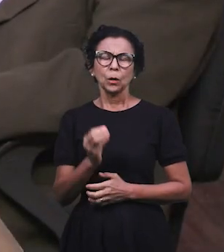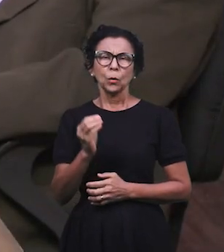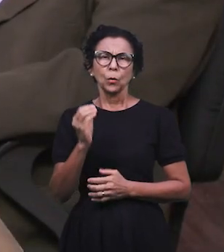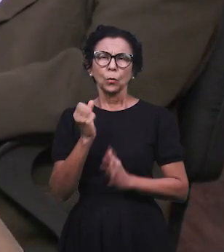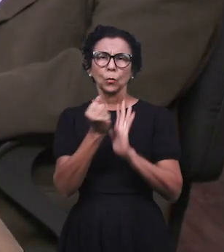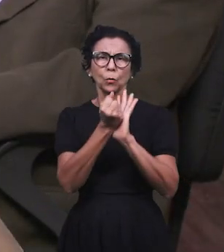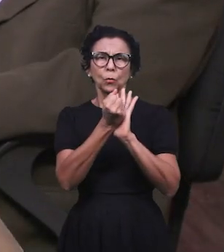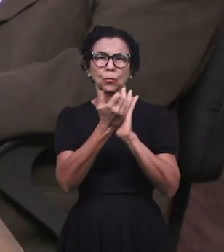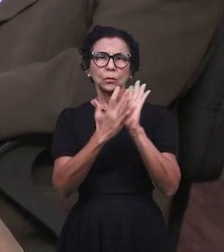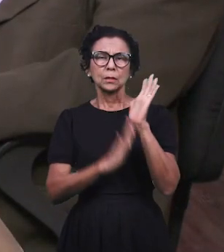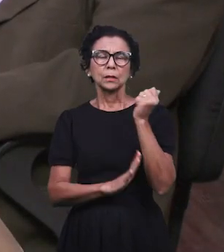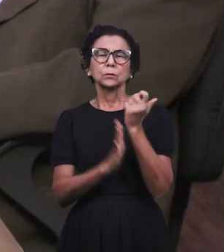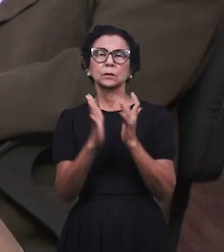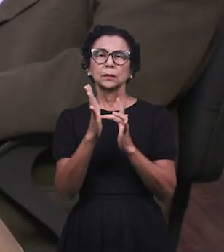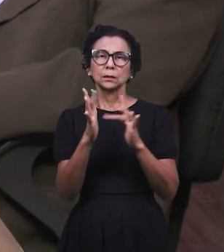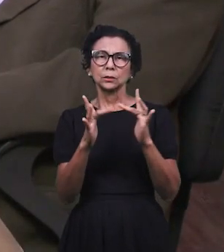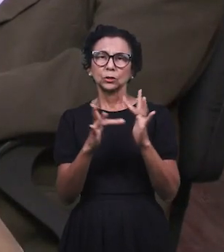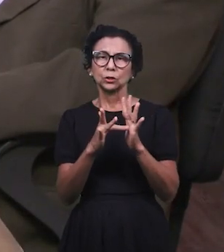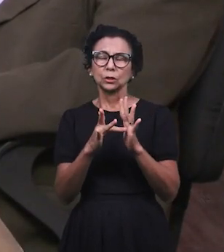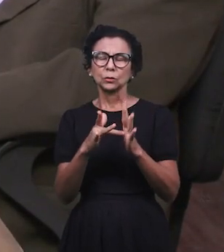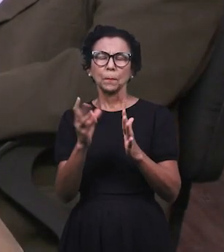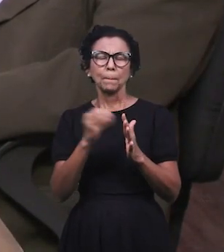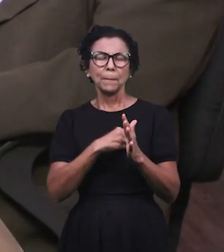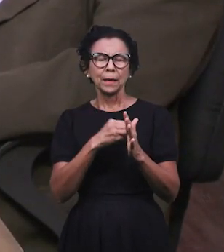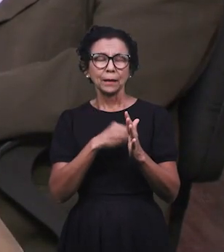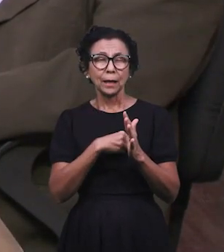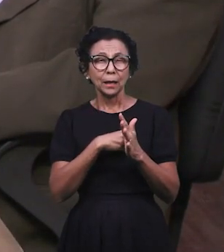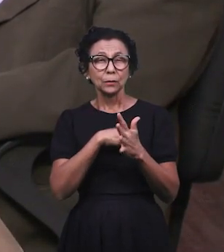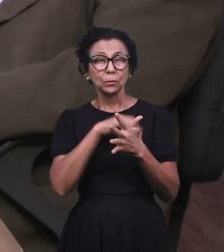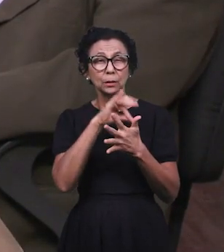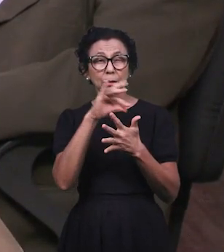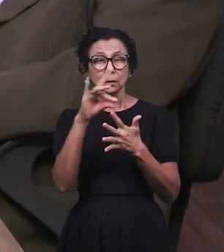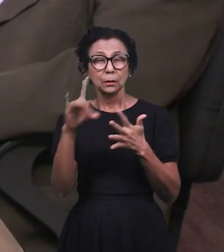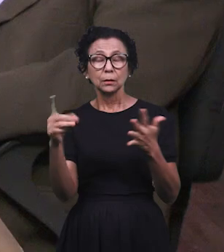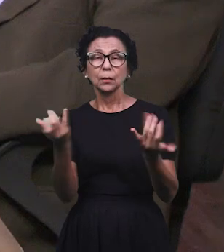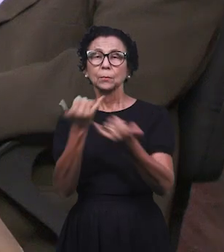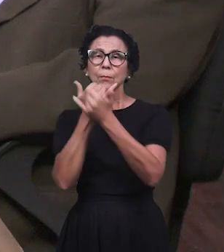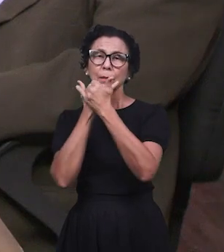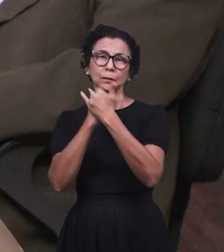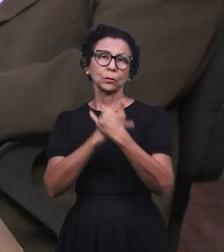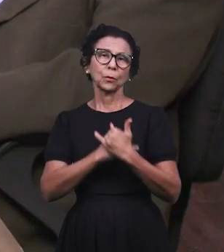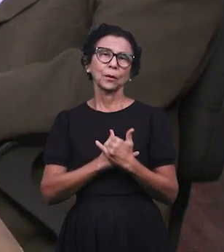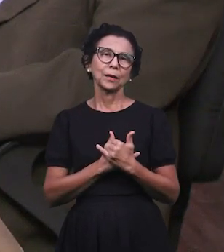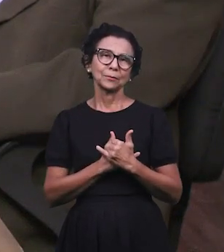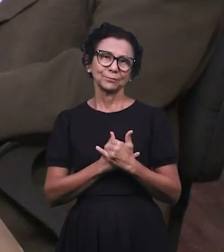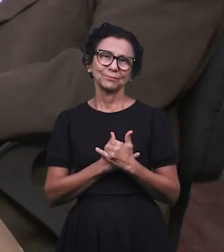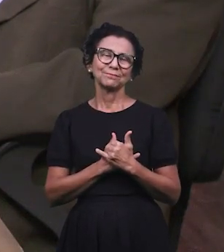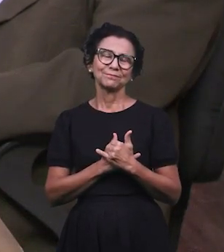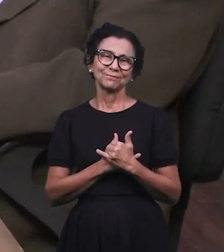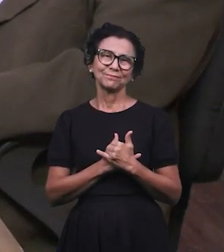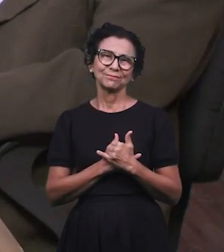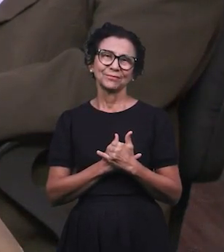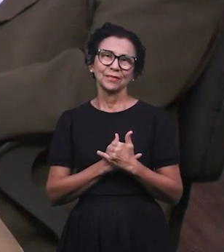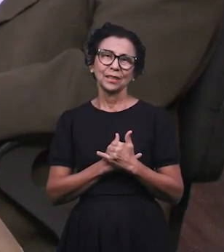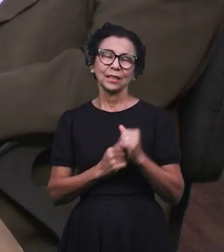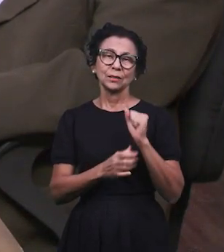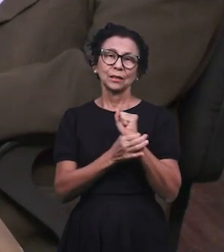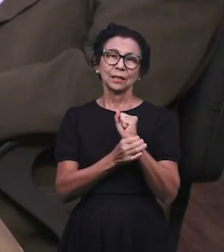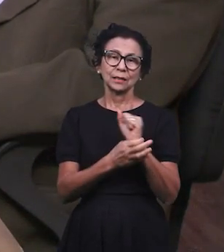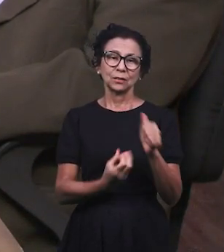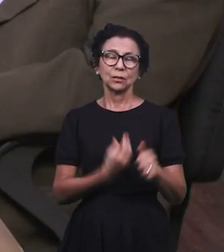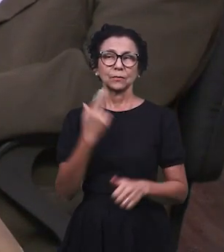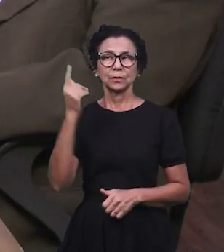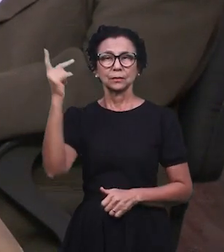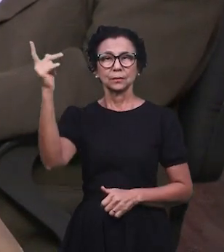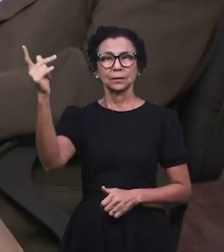morte, né? Então, o sangue de Jesus nos dá o quê? Garantia de vida. E isso é um aspecto profético interessante que nós encontramos